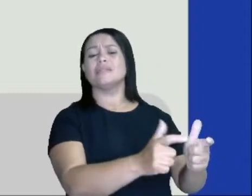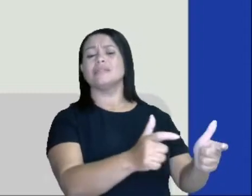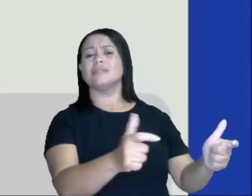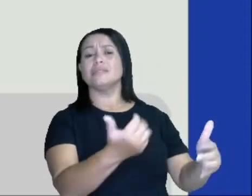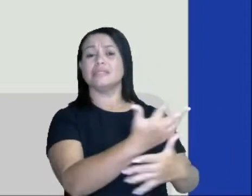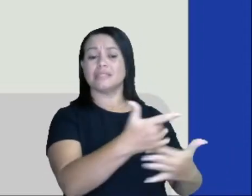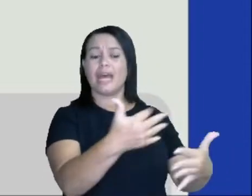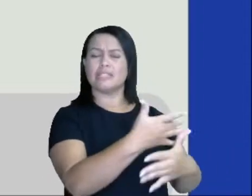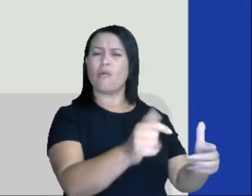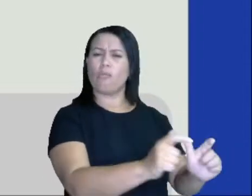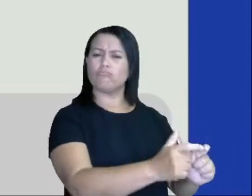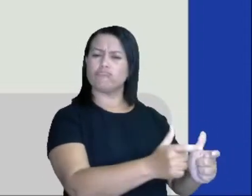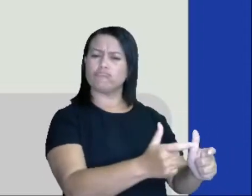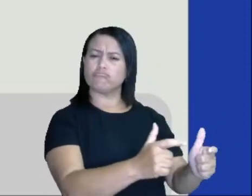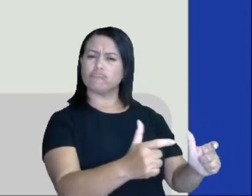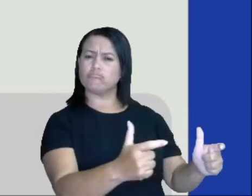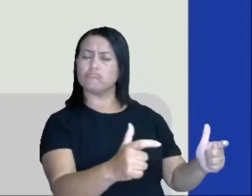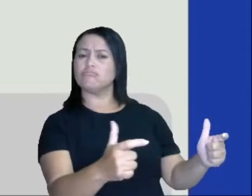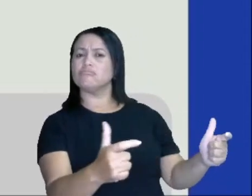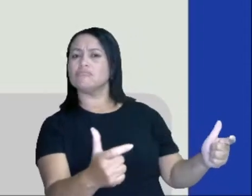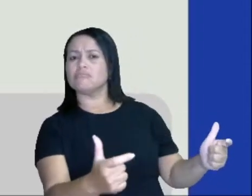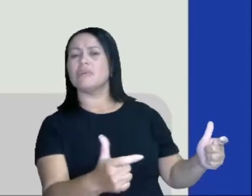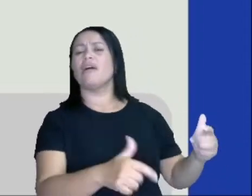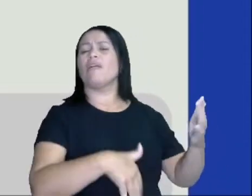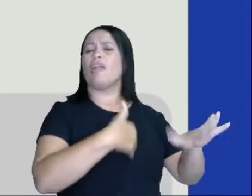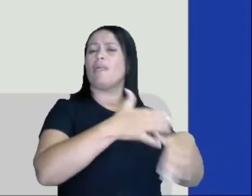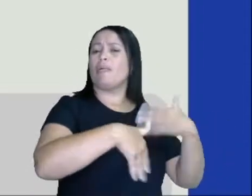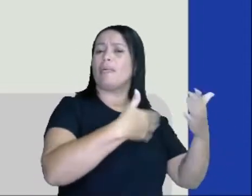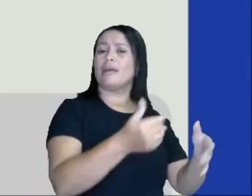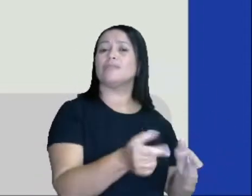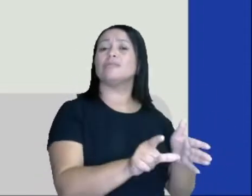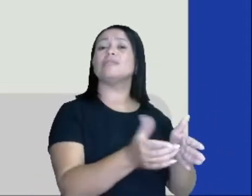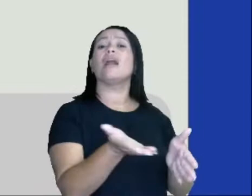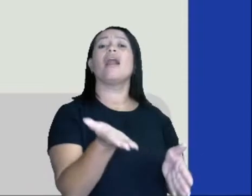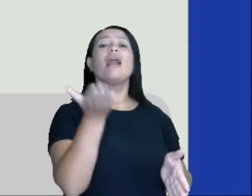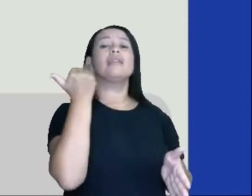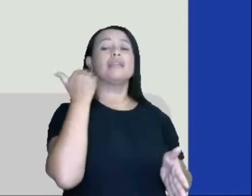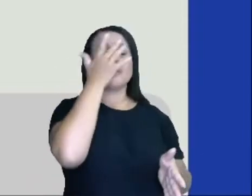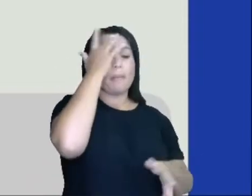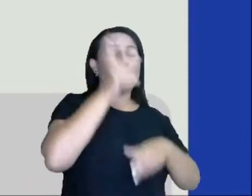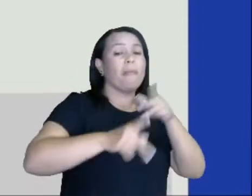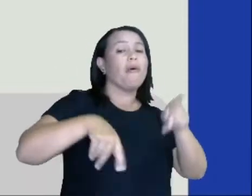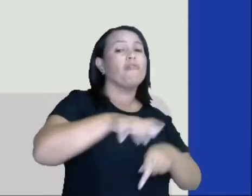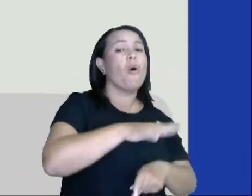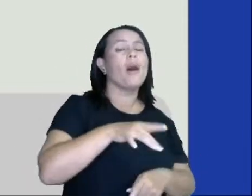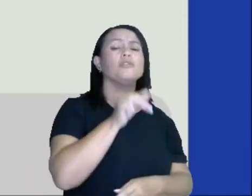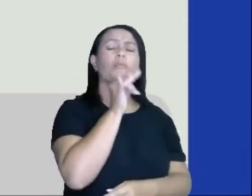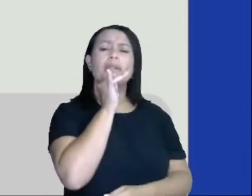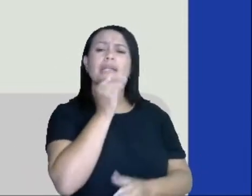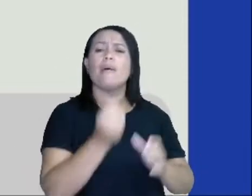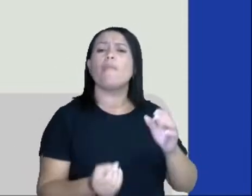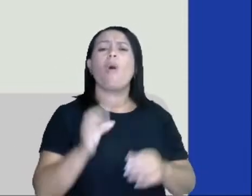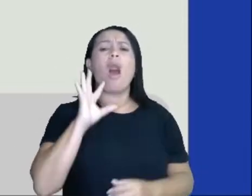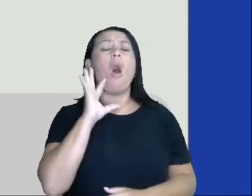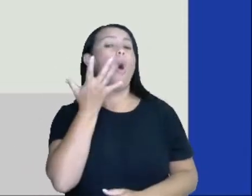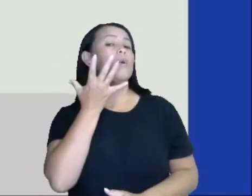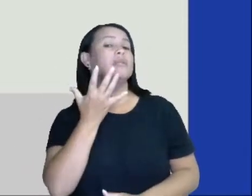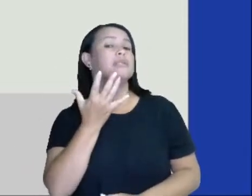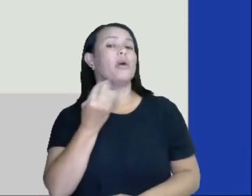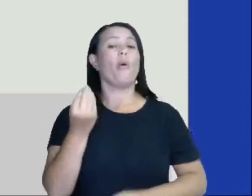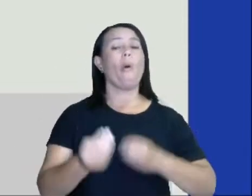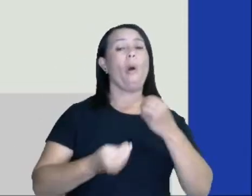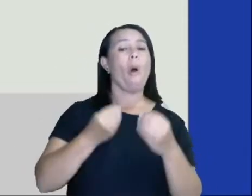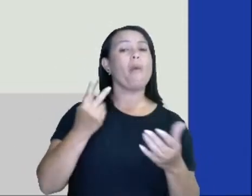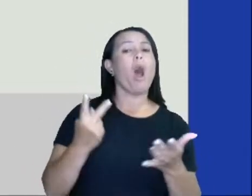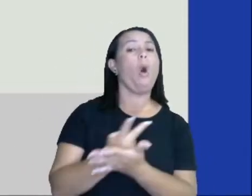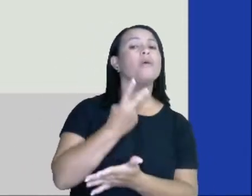né? Então, é resultante do crescimento de antigos povoados. Isso aconteceu, por exemplo, gente, na primeira